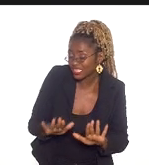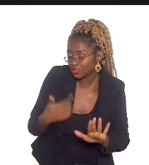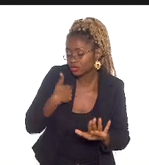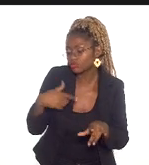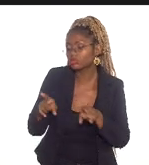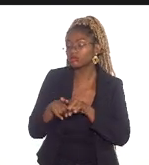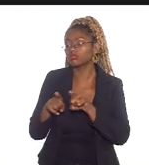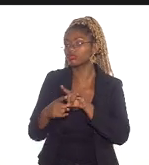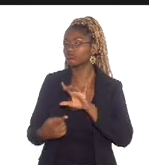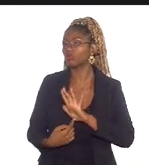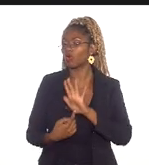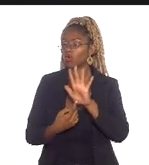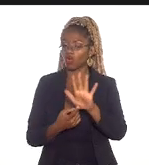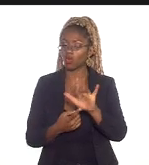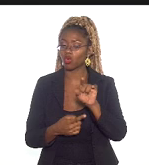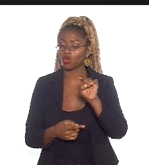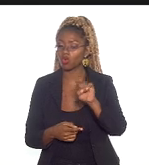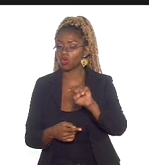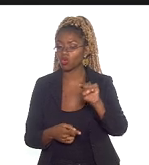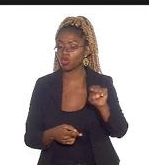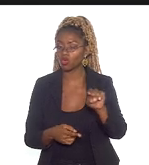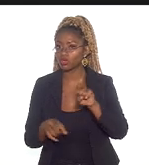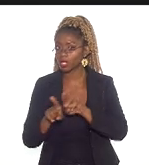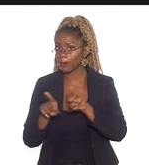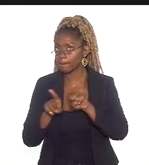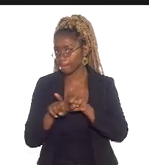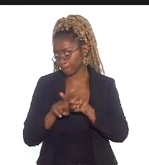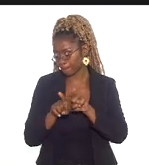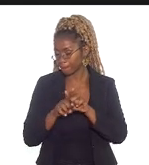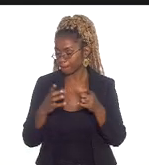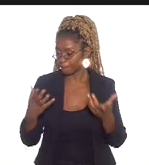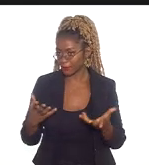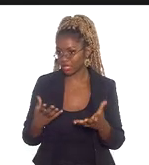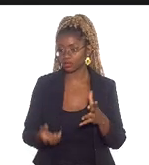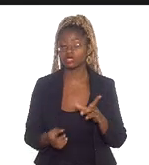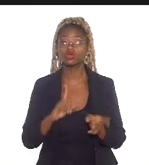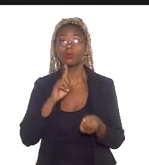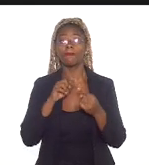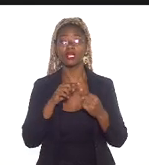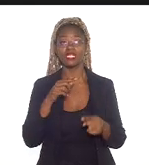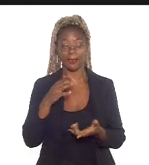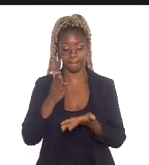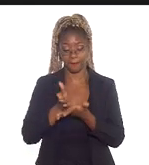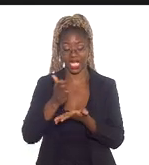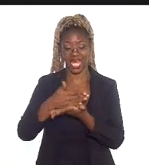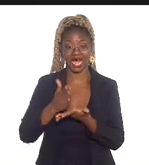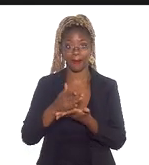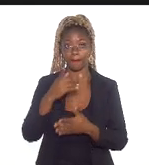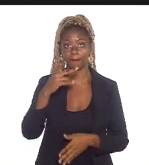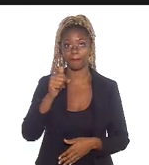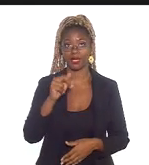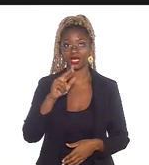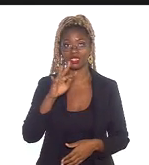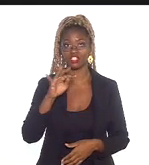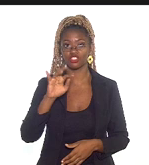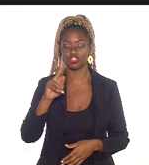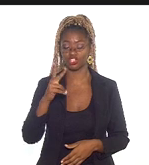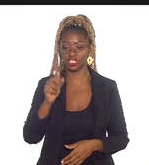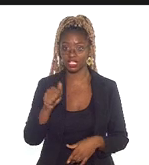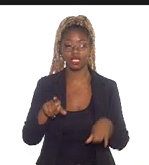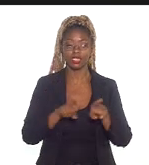também aqueles gerados pela partilha e pela cessão onerosa,